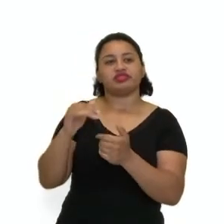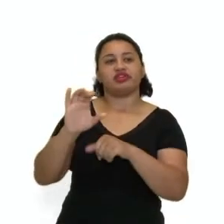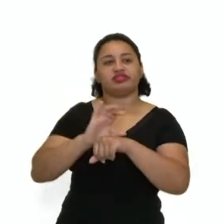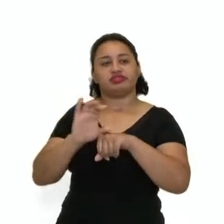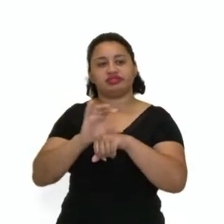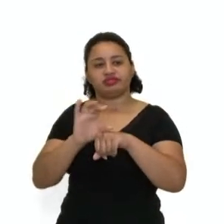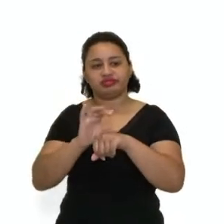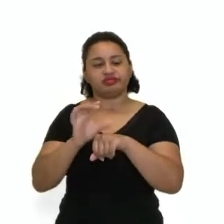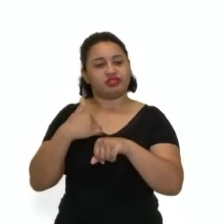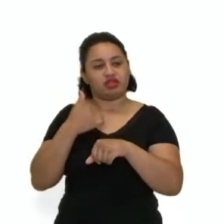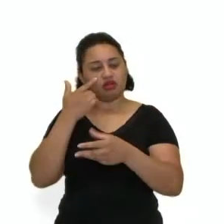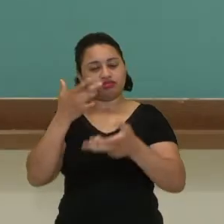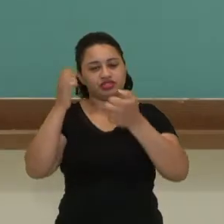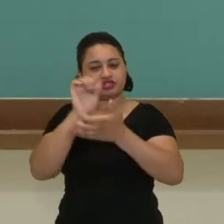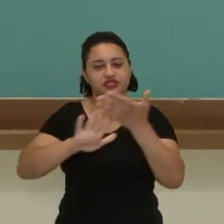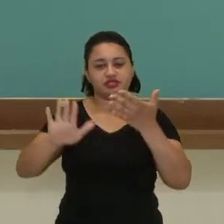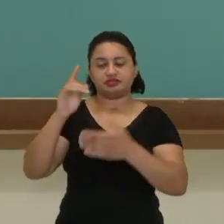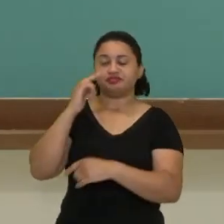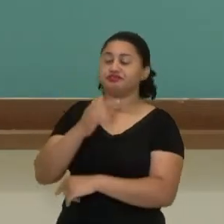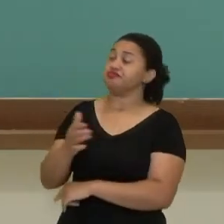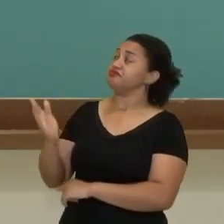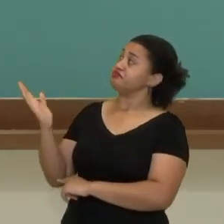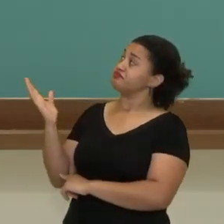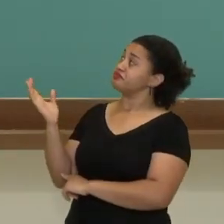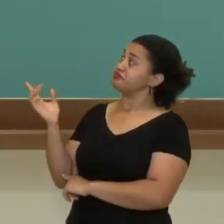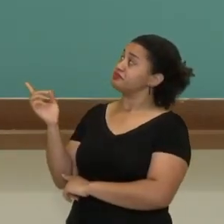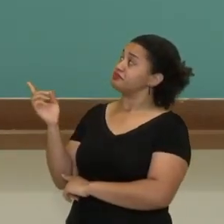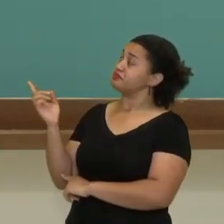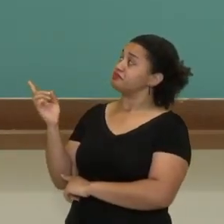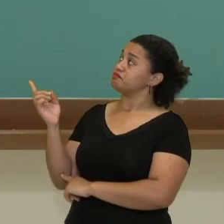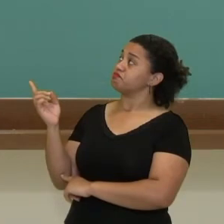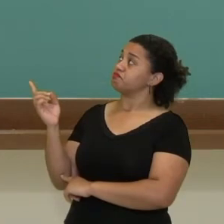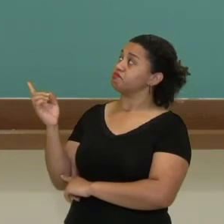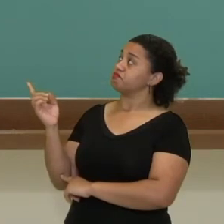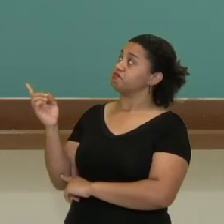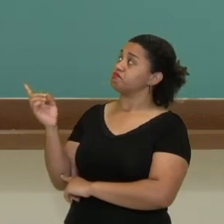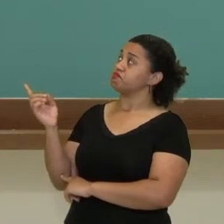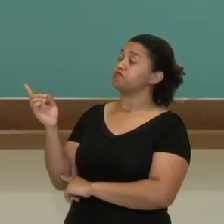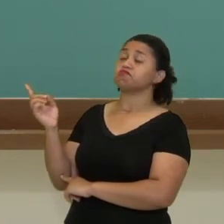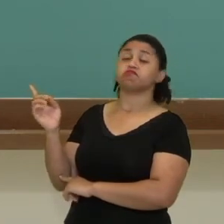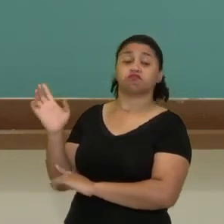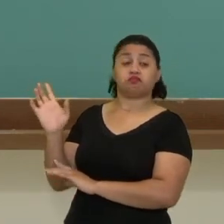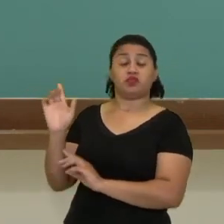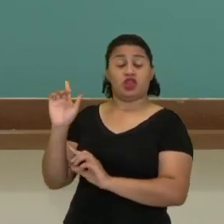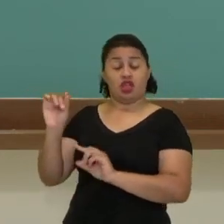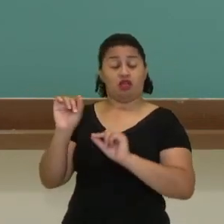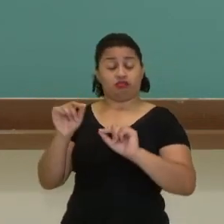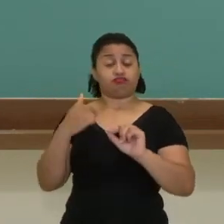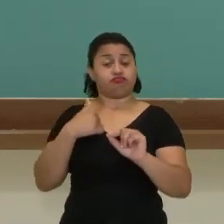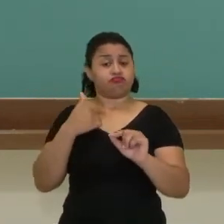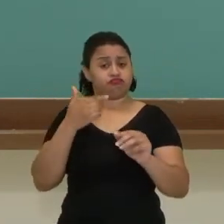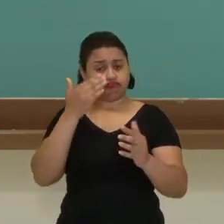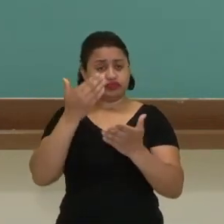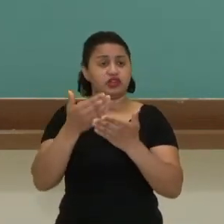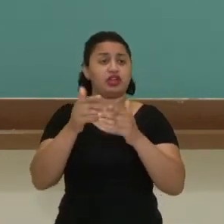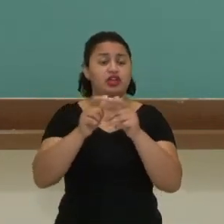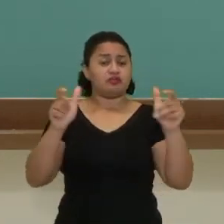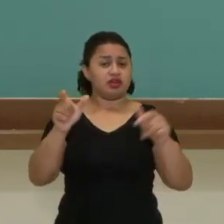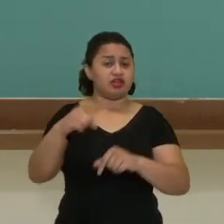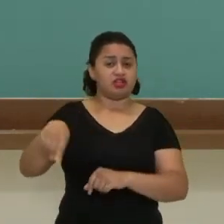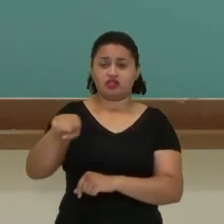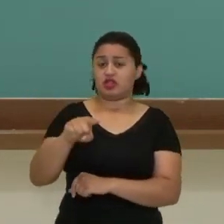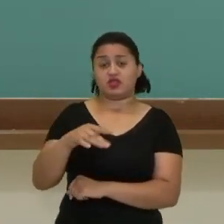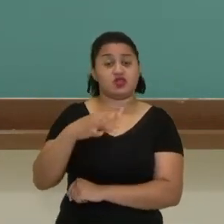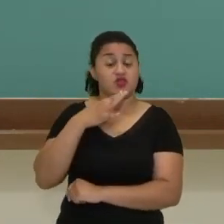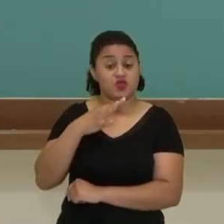Cinza Reclinada. Tá? Eu aposto e ganho que a maior parte de vocês nunca tinha ouvido falar